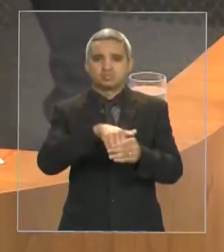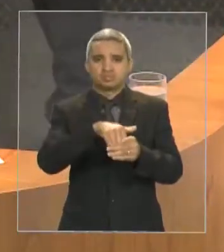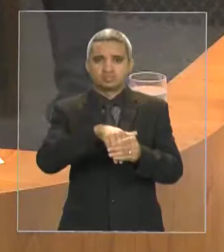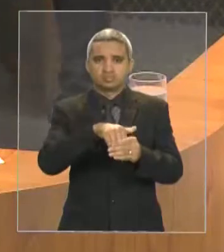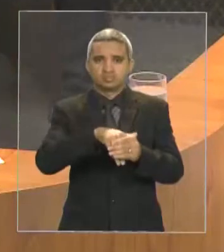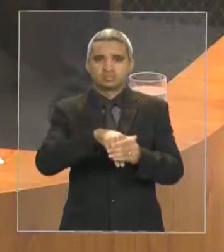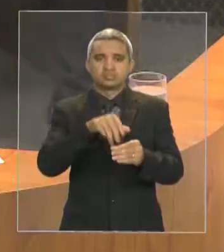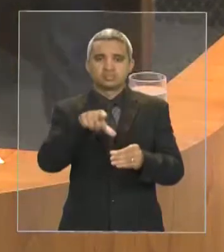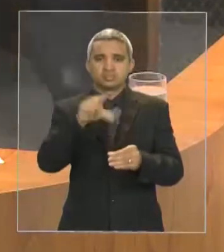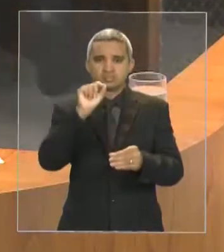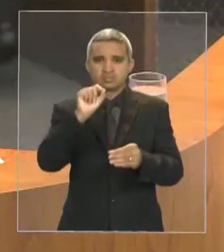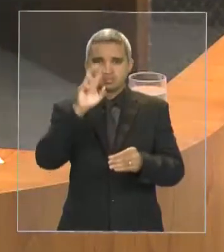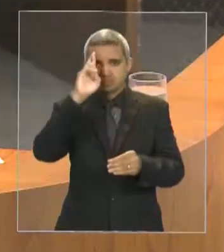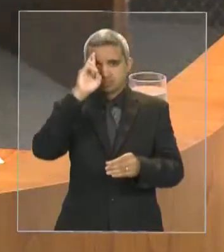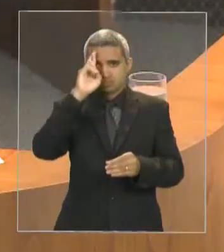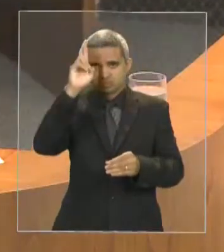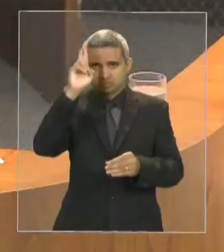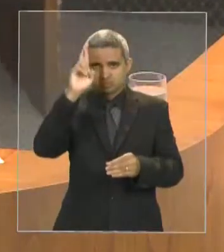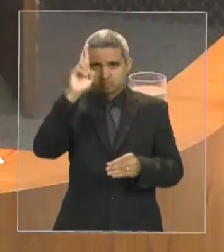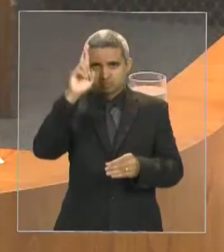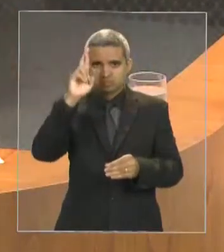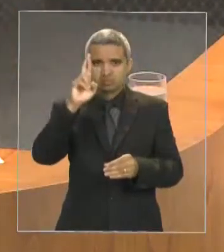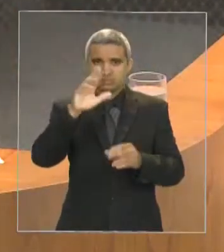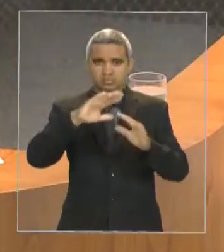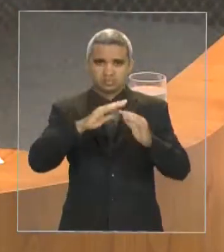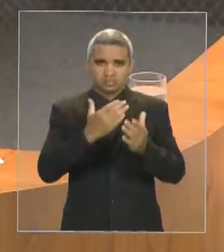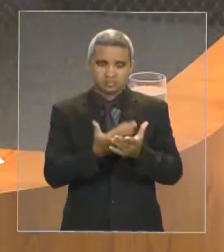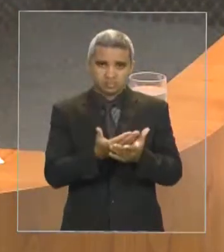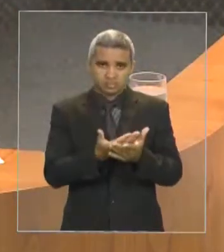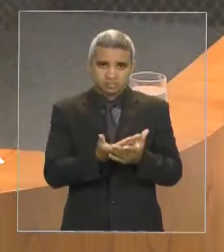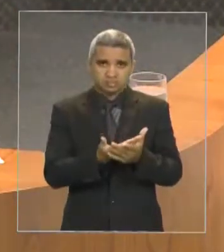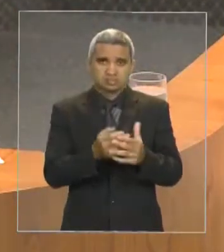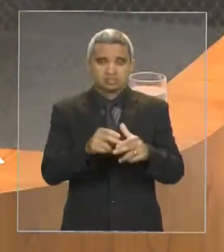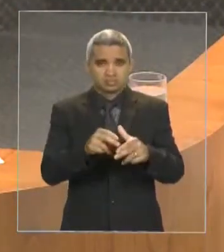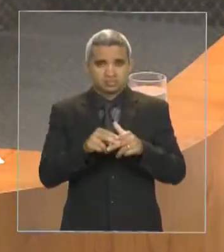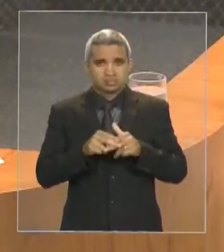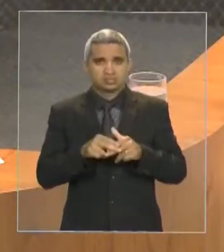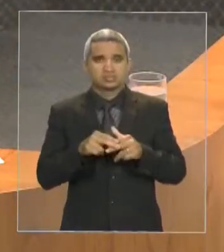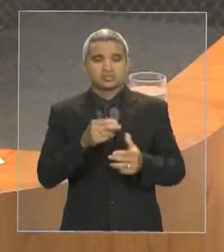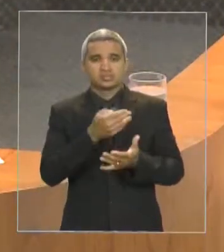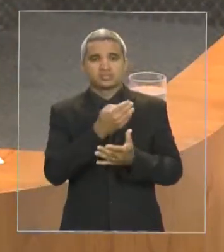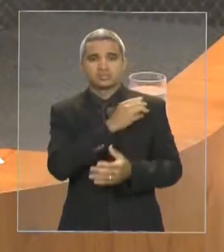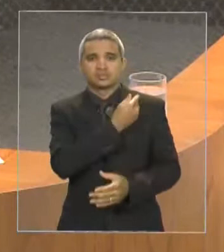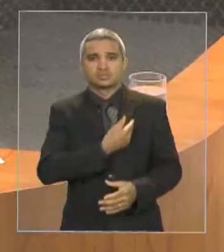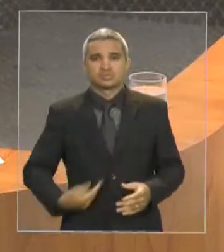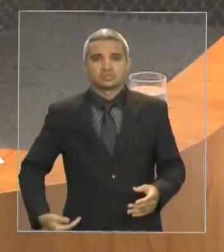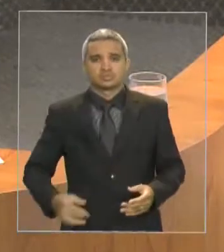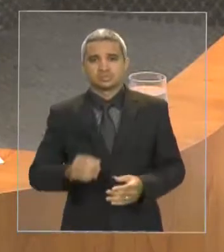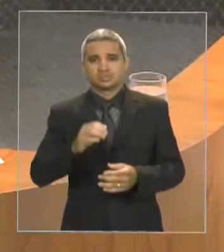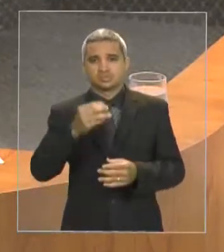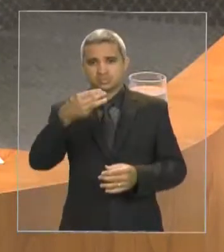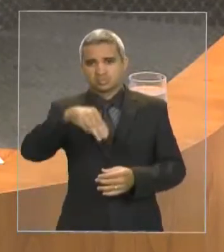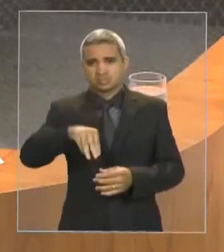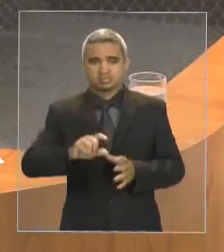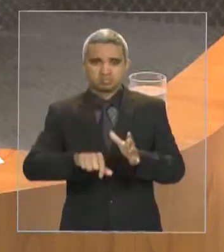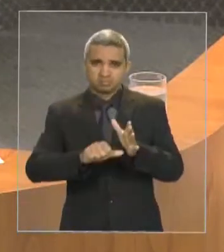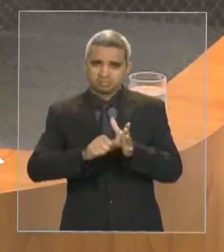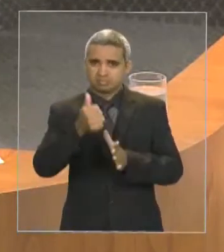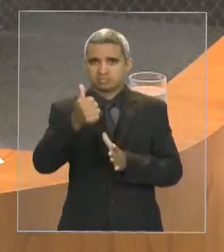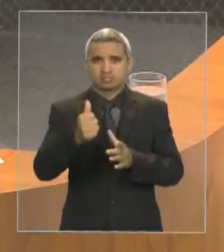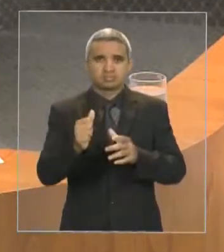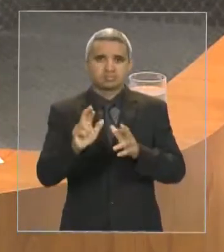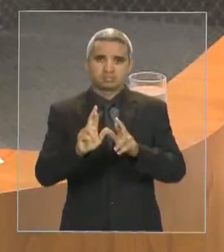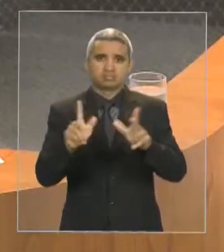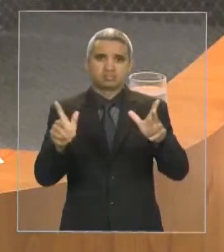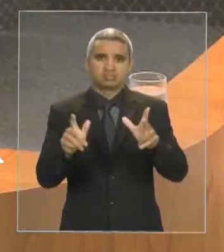escolares, norteia também um dos principais objetivos do governo do Maranhão para a área educacional, que é a transformação